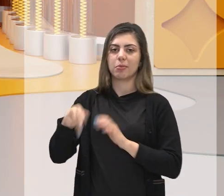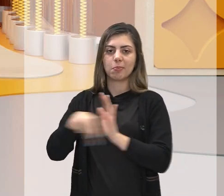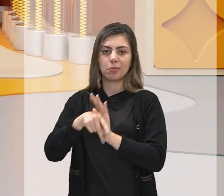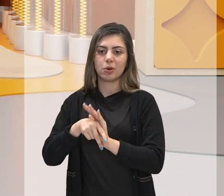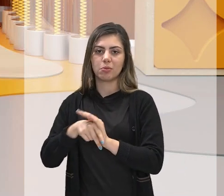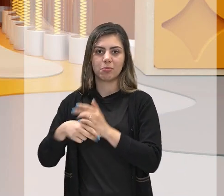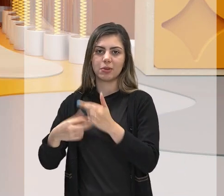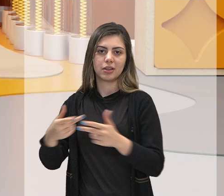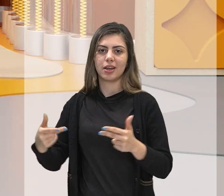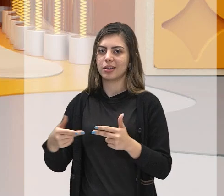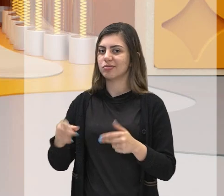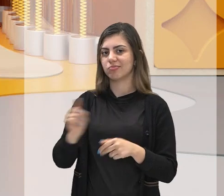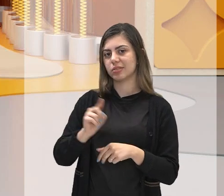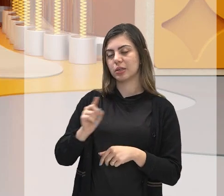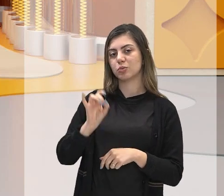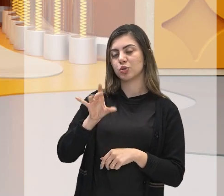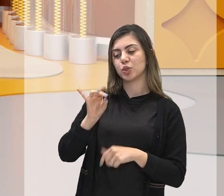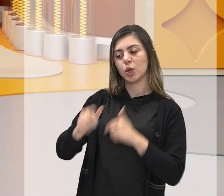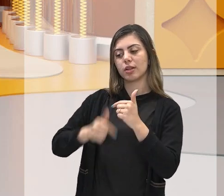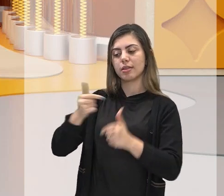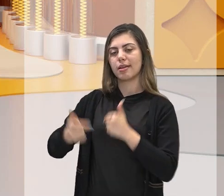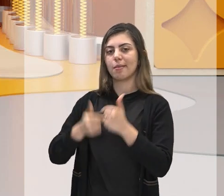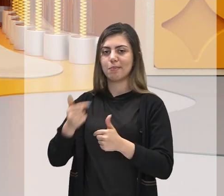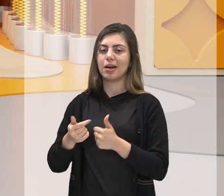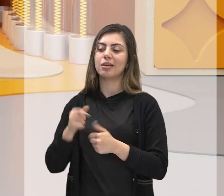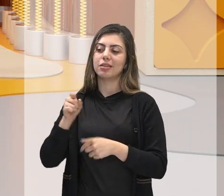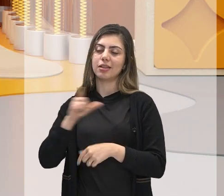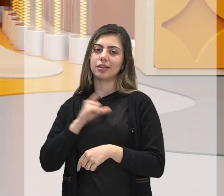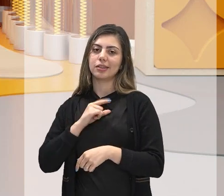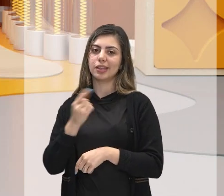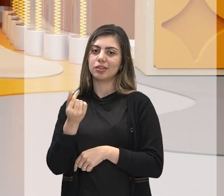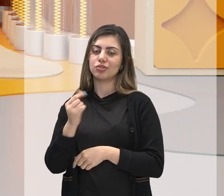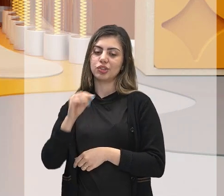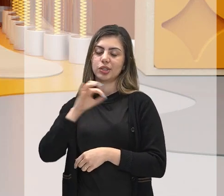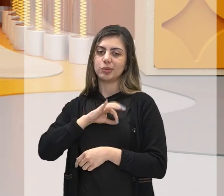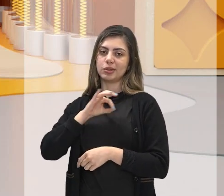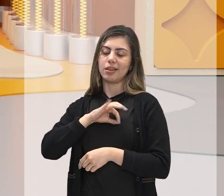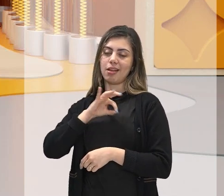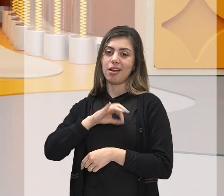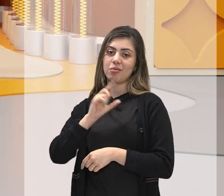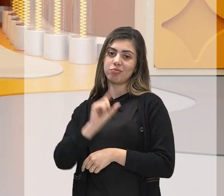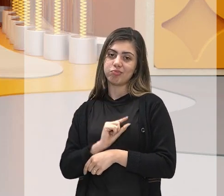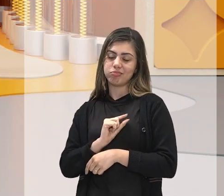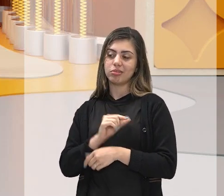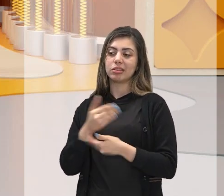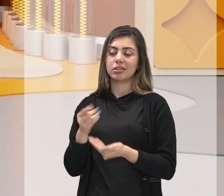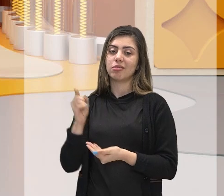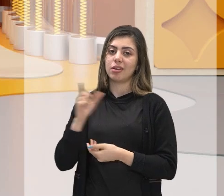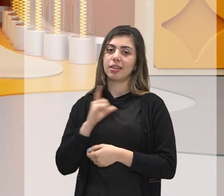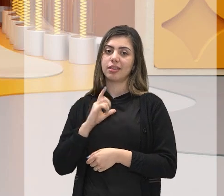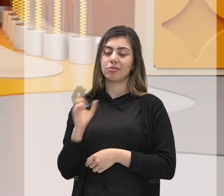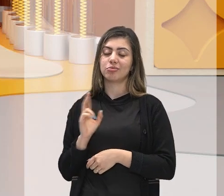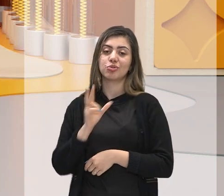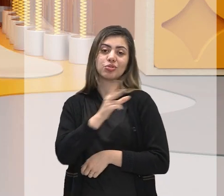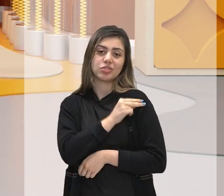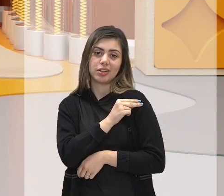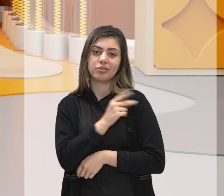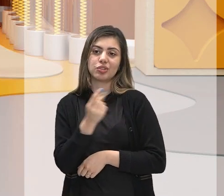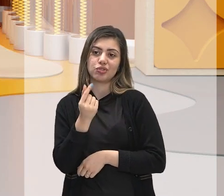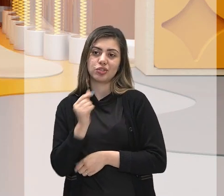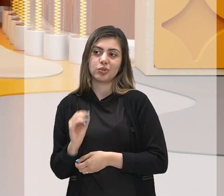da fábrica, que estou produzindo ali, e recebo um salário o menor possível para que esse patrão tenha lucro, tá